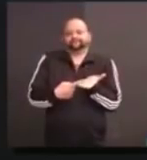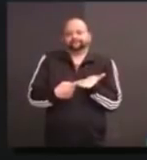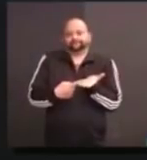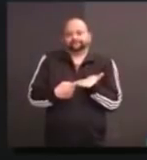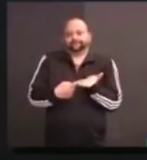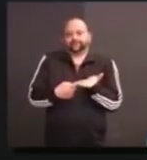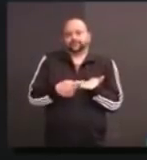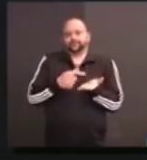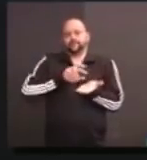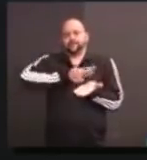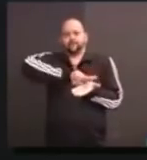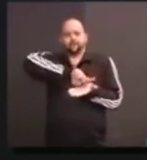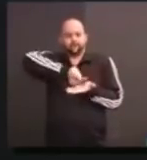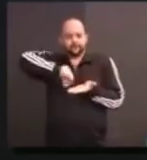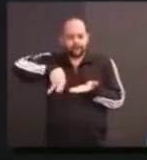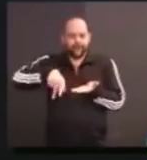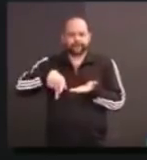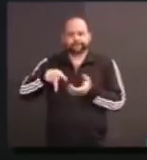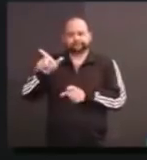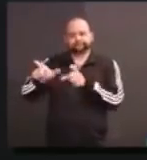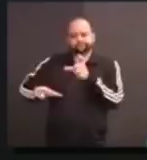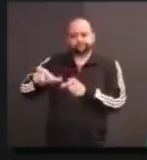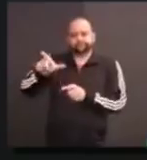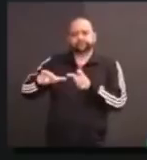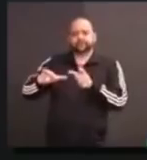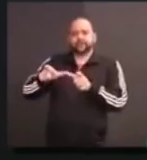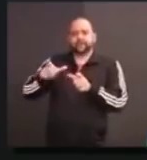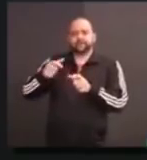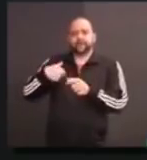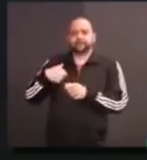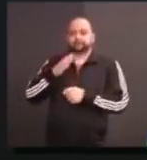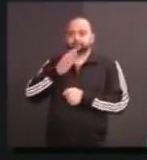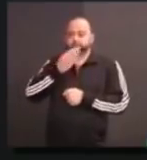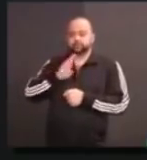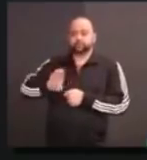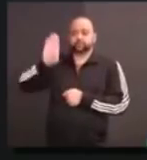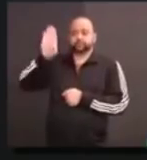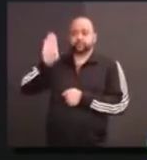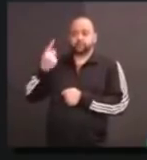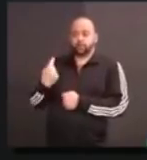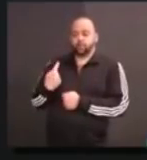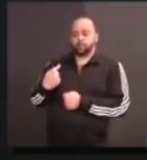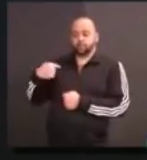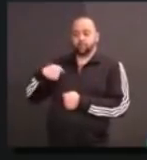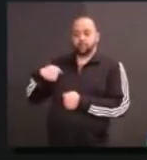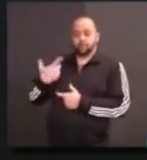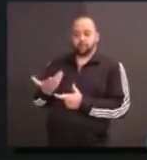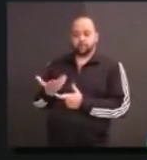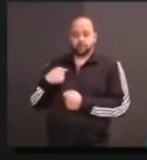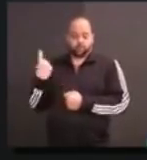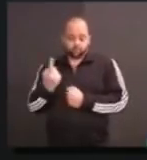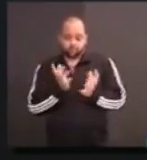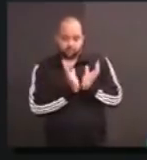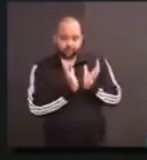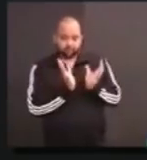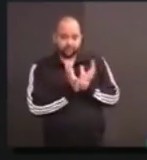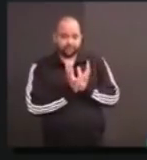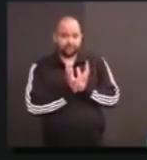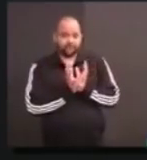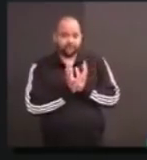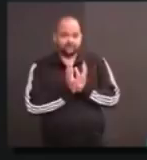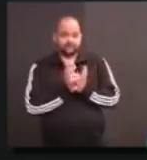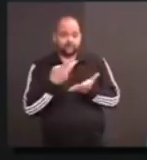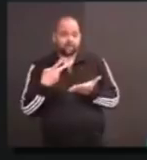Muitos daqueles que empenharam a sua palavra conosco faltaram a ela,